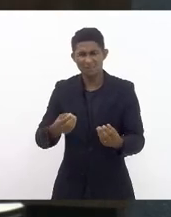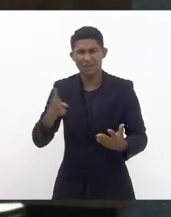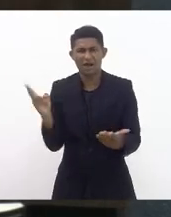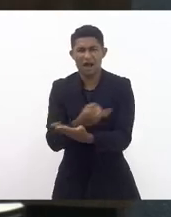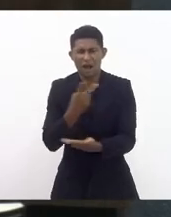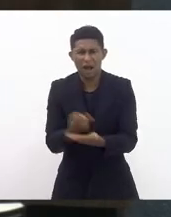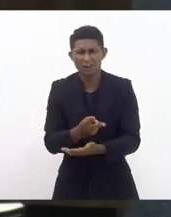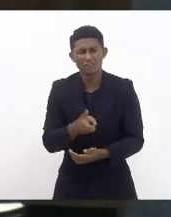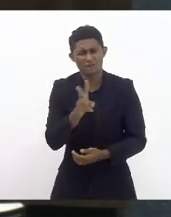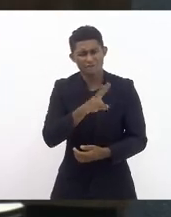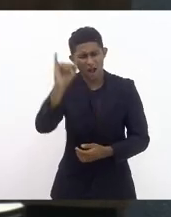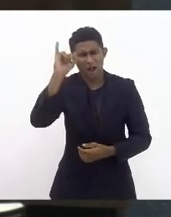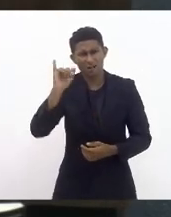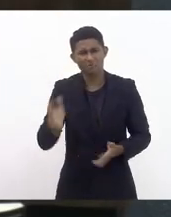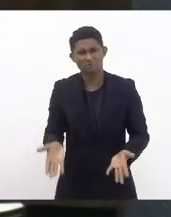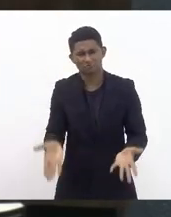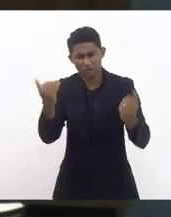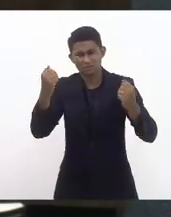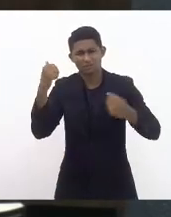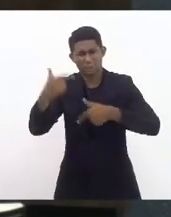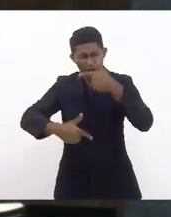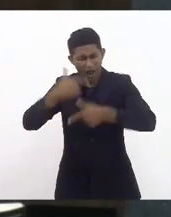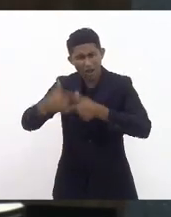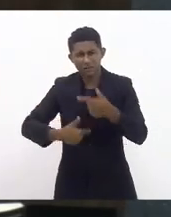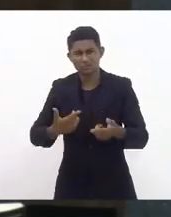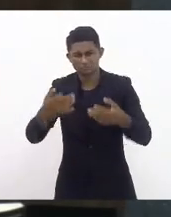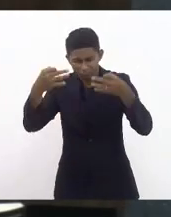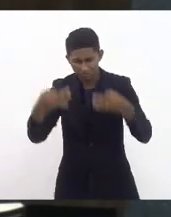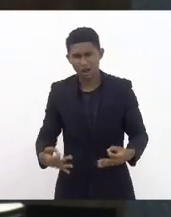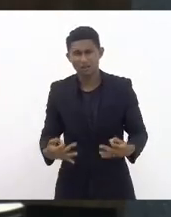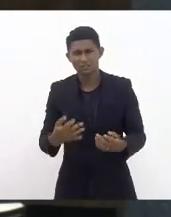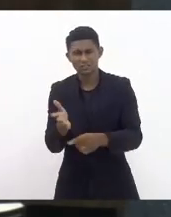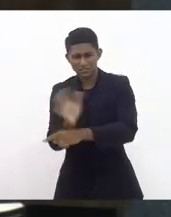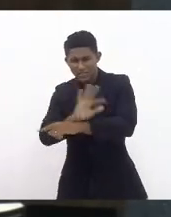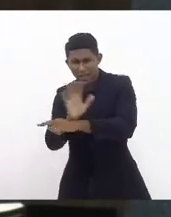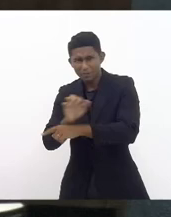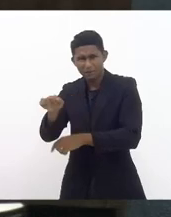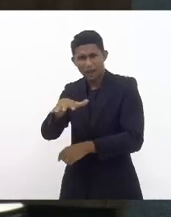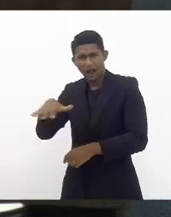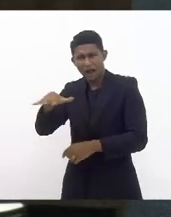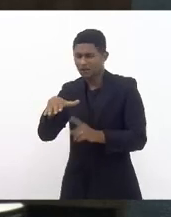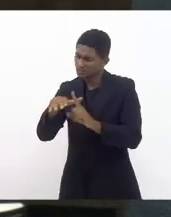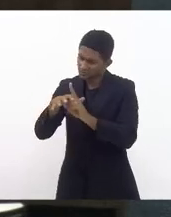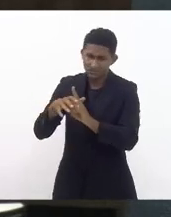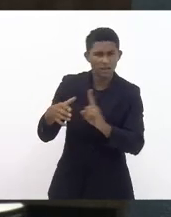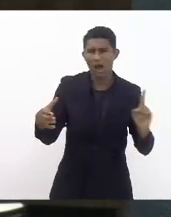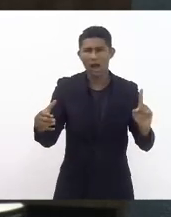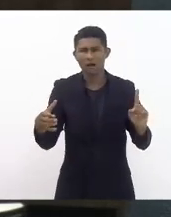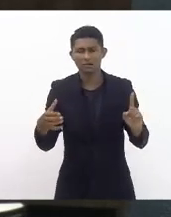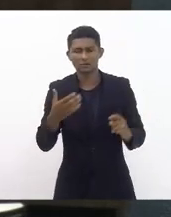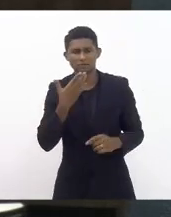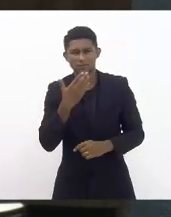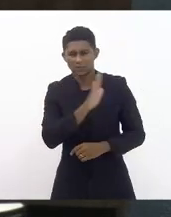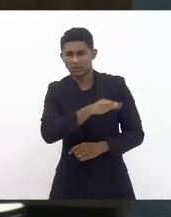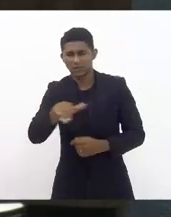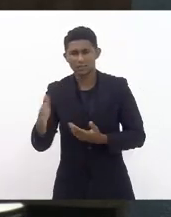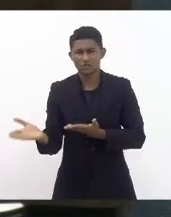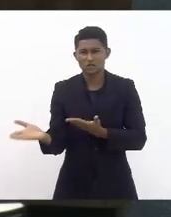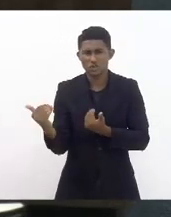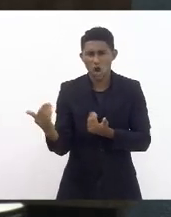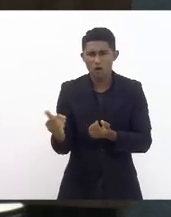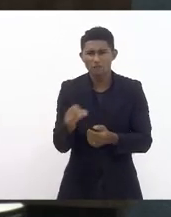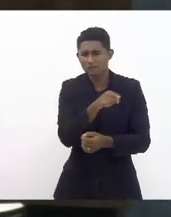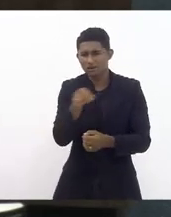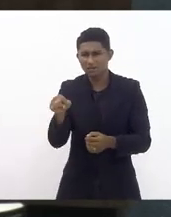enxada, vai trabalhar, sai da área do cinema, deixa as nossas crianças e adolescentes em paz, deixa